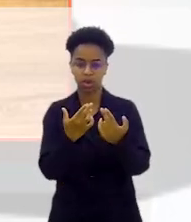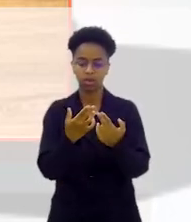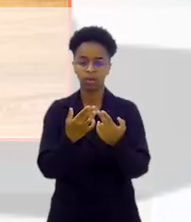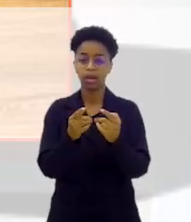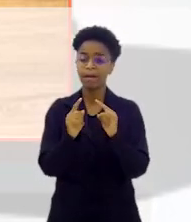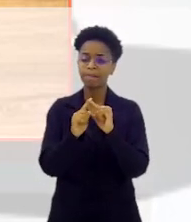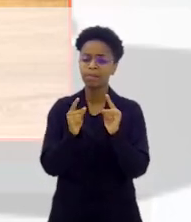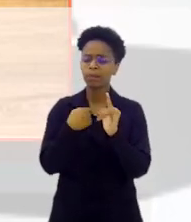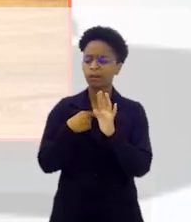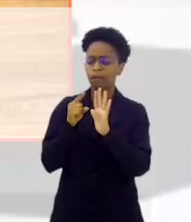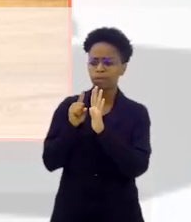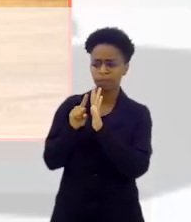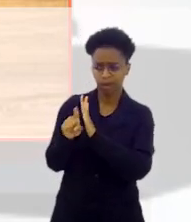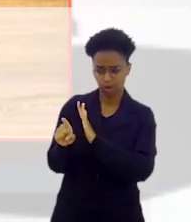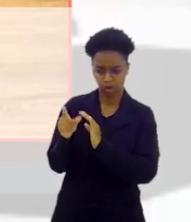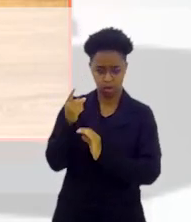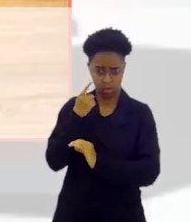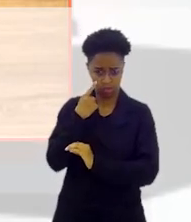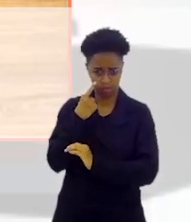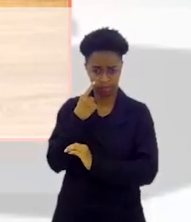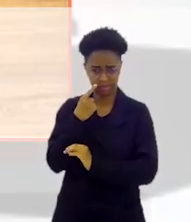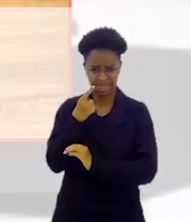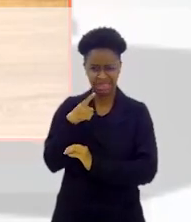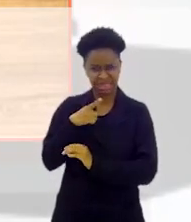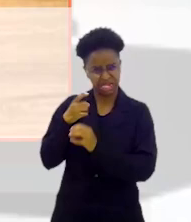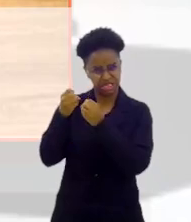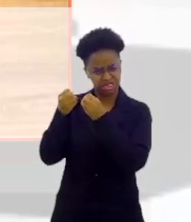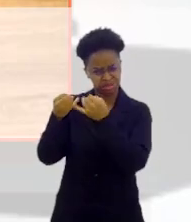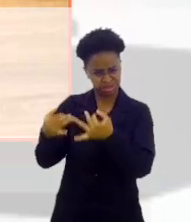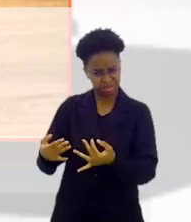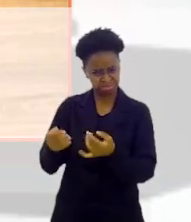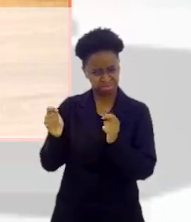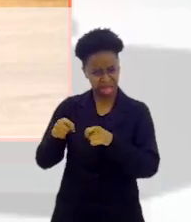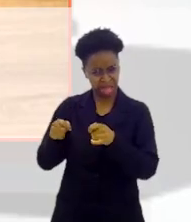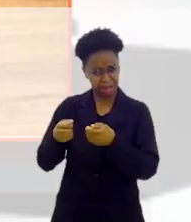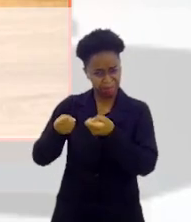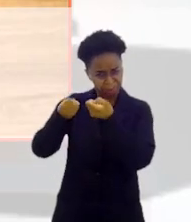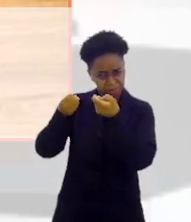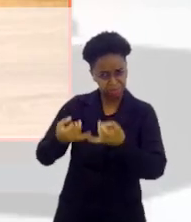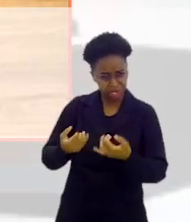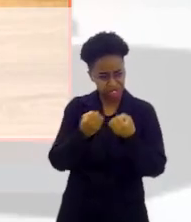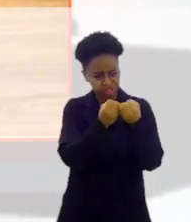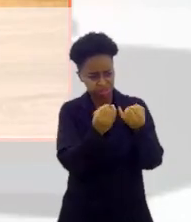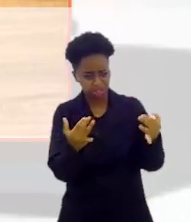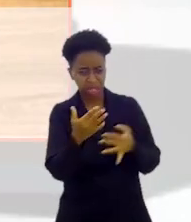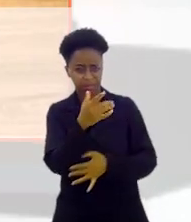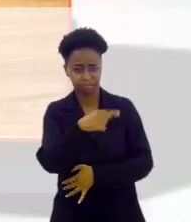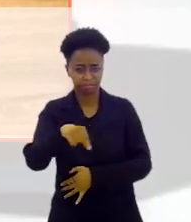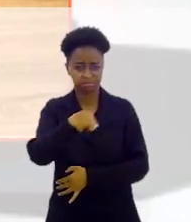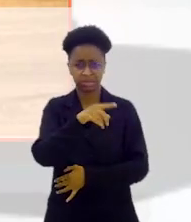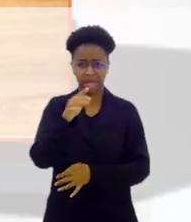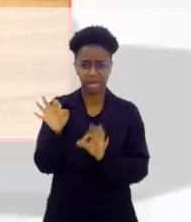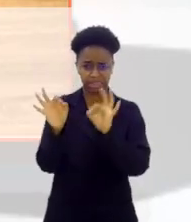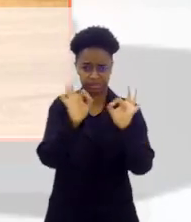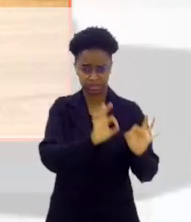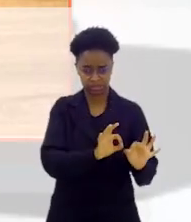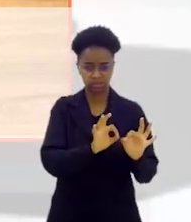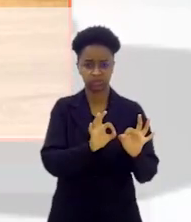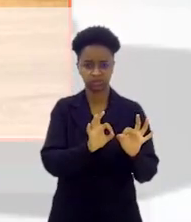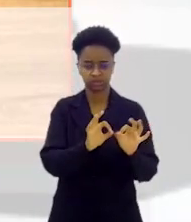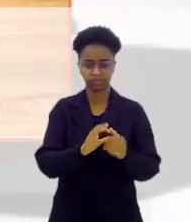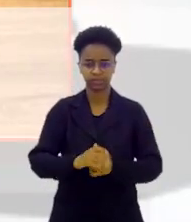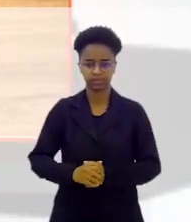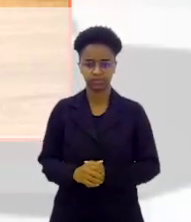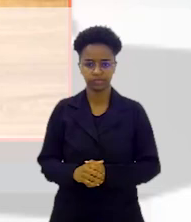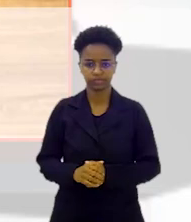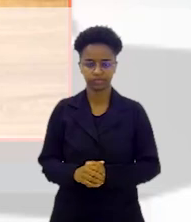100% igual. Aliás, José, vê se você tem alguma justificativa para me explicar, para nos explicar aqui, a mim, a esses milhões